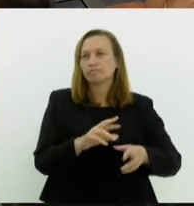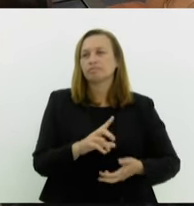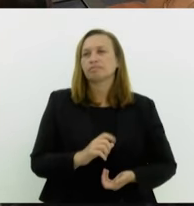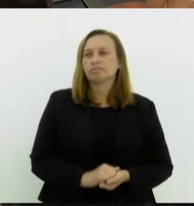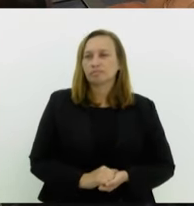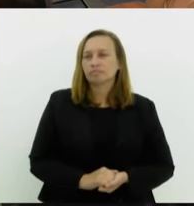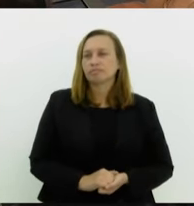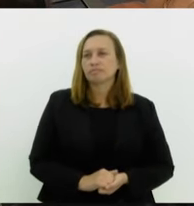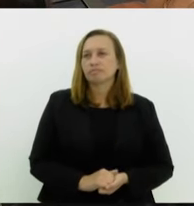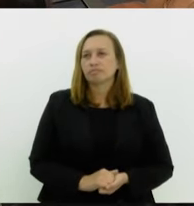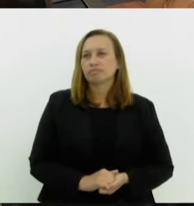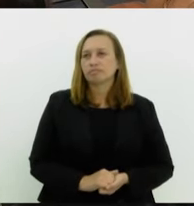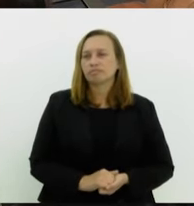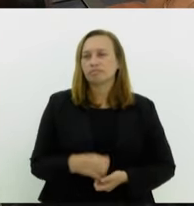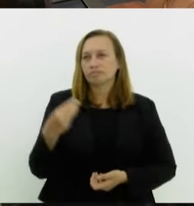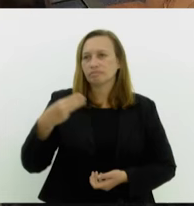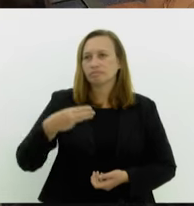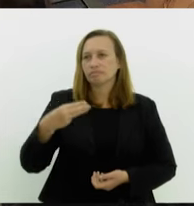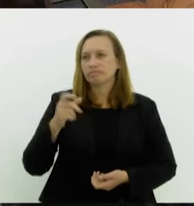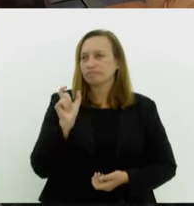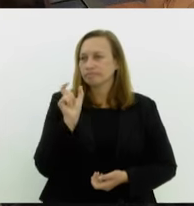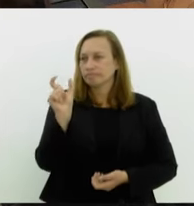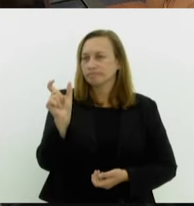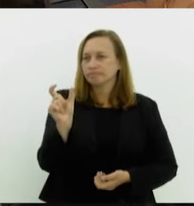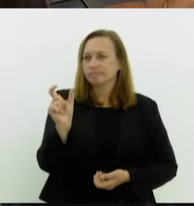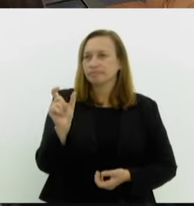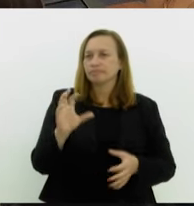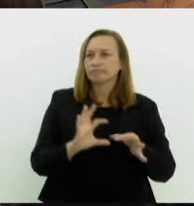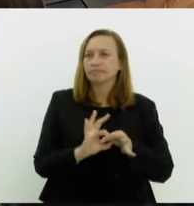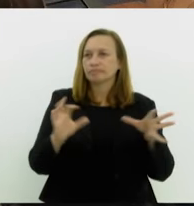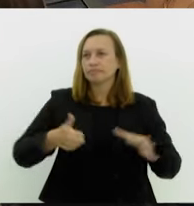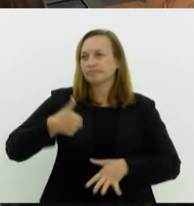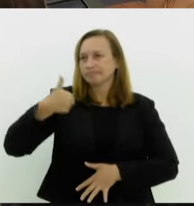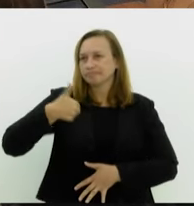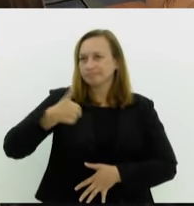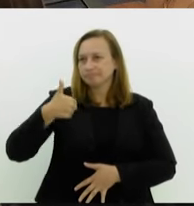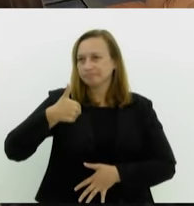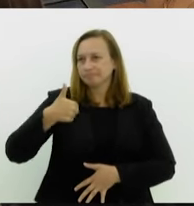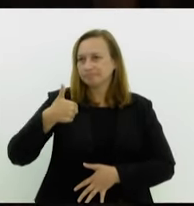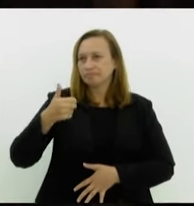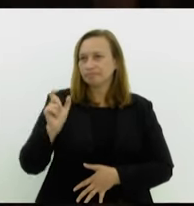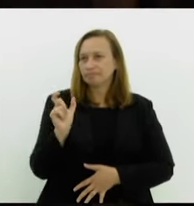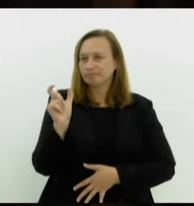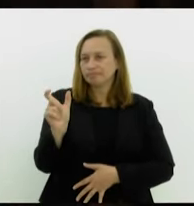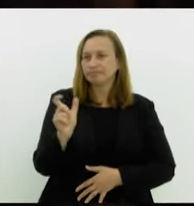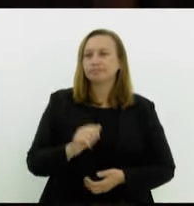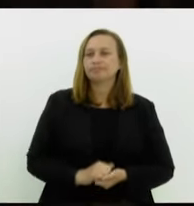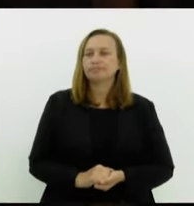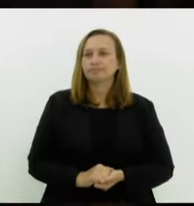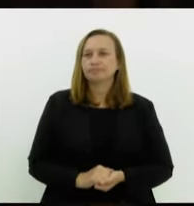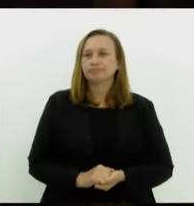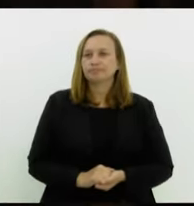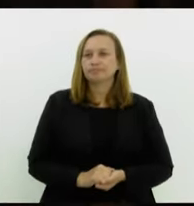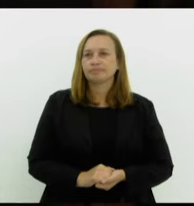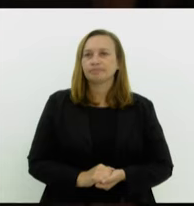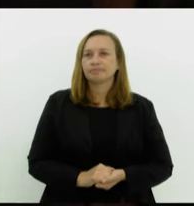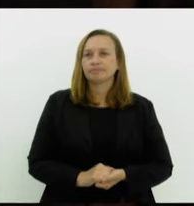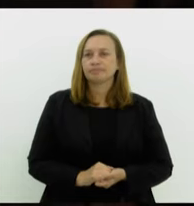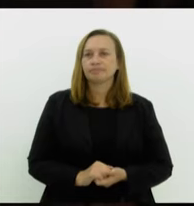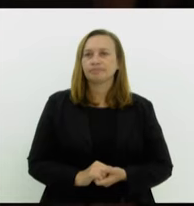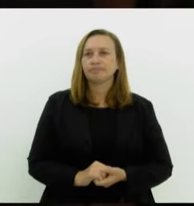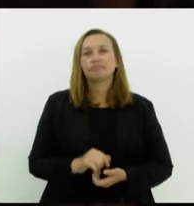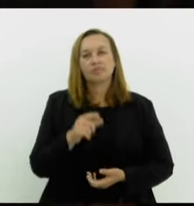respeito a terceira então liberdade a top One hein Benedita Você tá sabendo a Benedita manja de